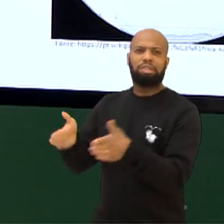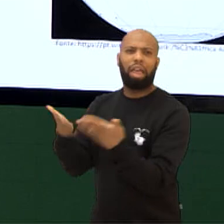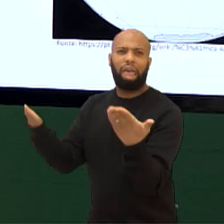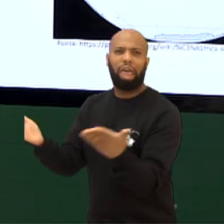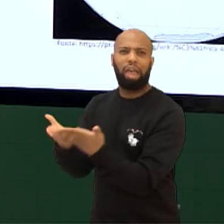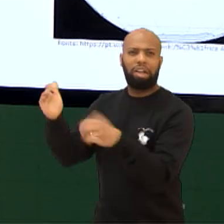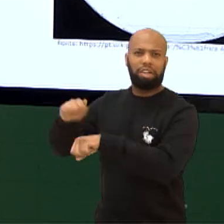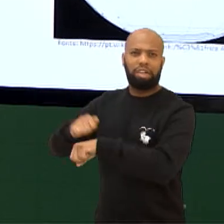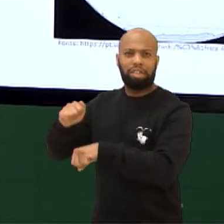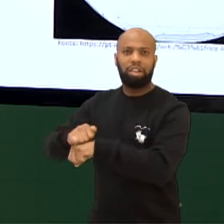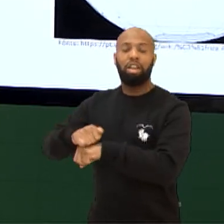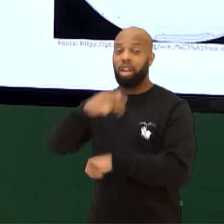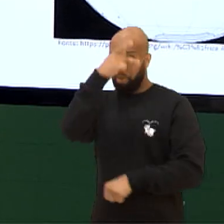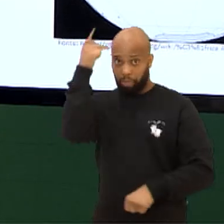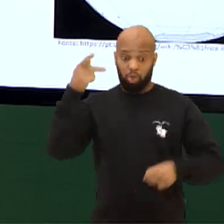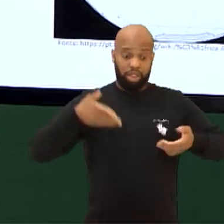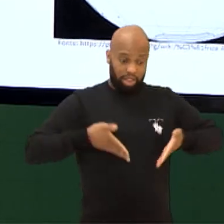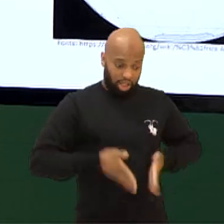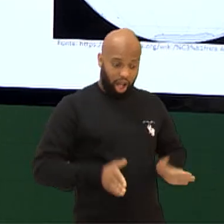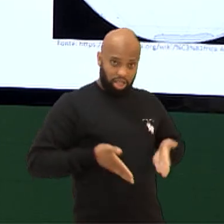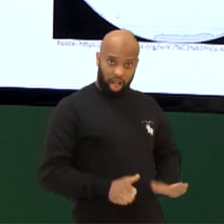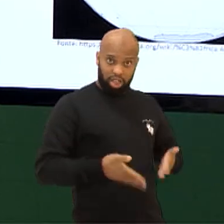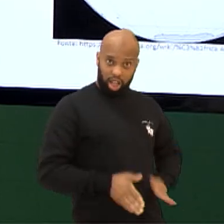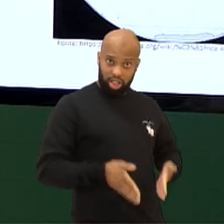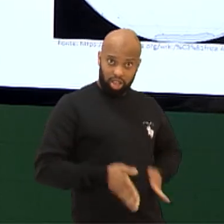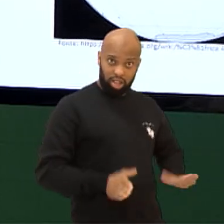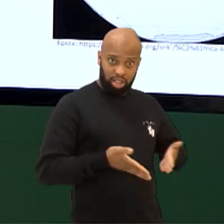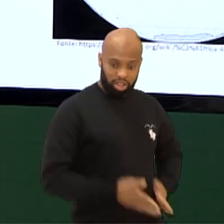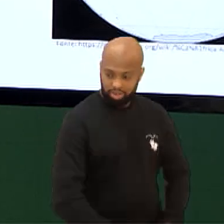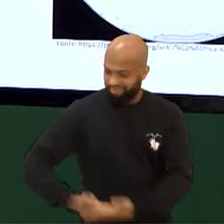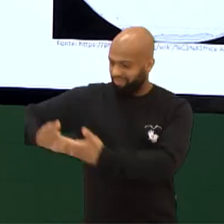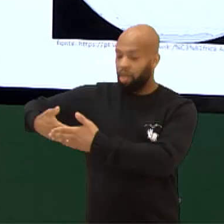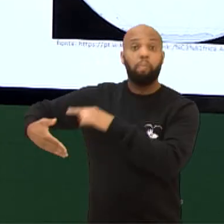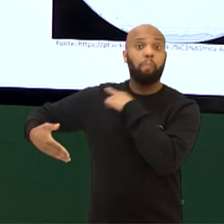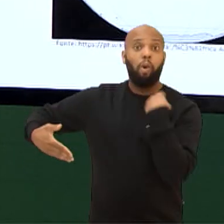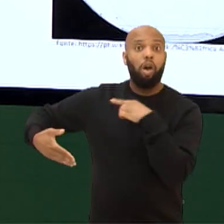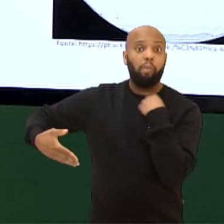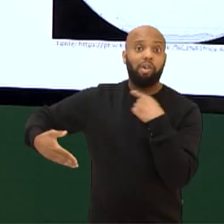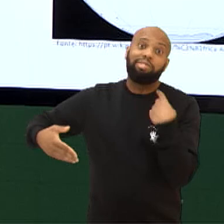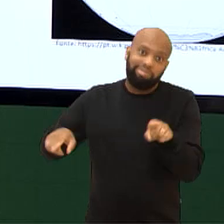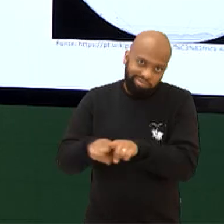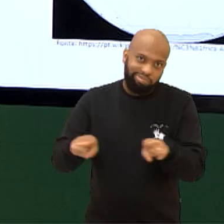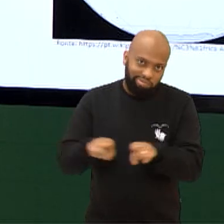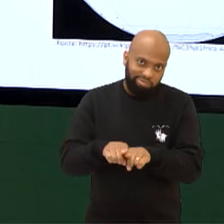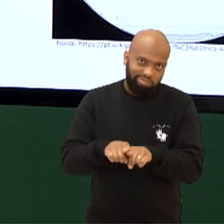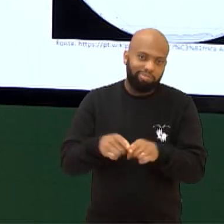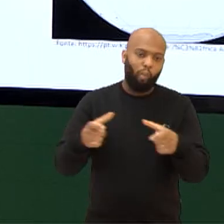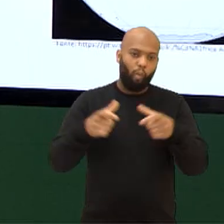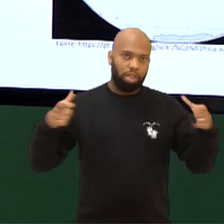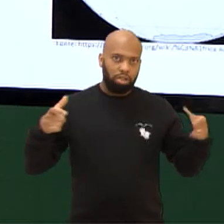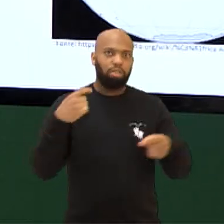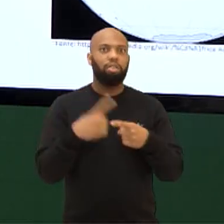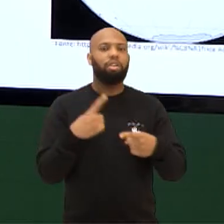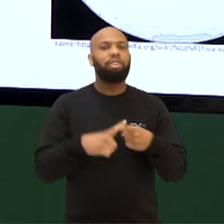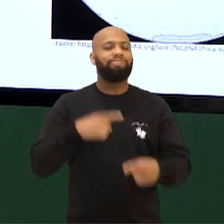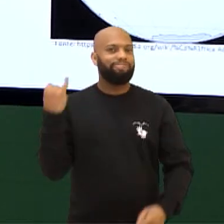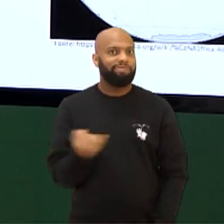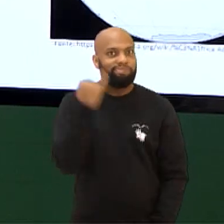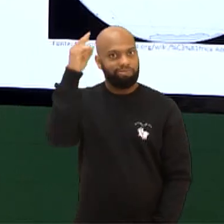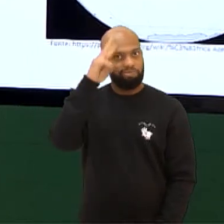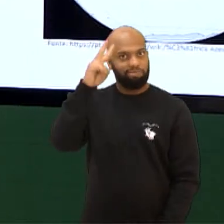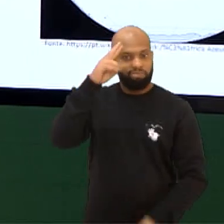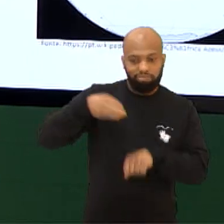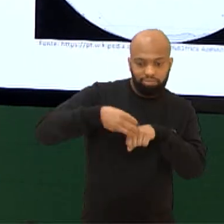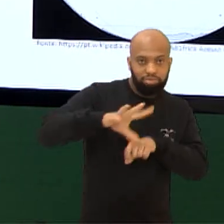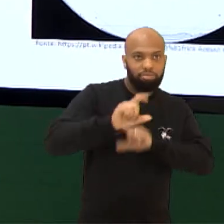taxa de natalidade aumenta e a taxa de mortalidade também. Tá? Lembre-se também aqui,